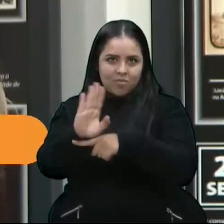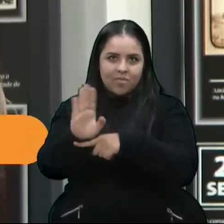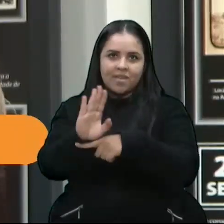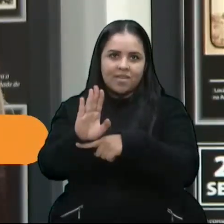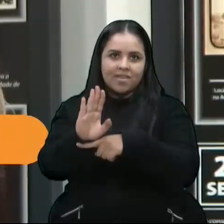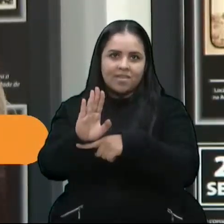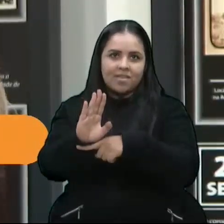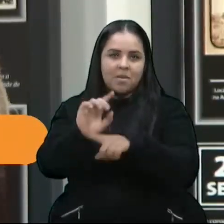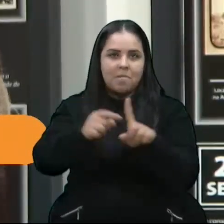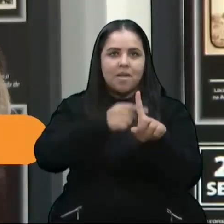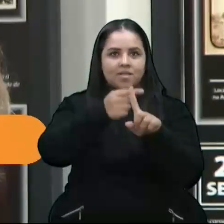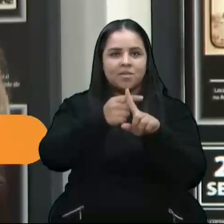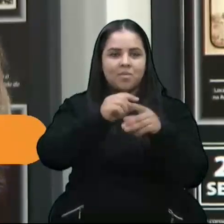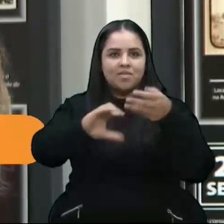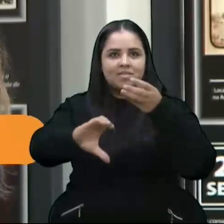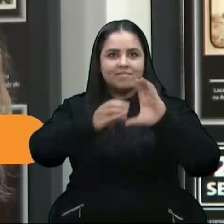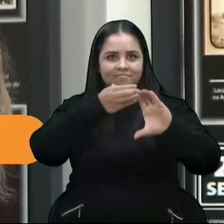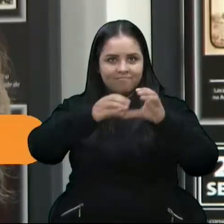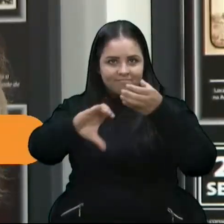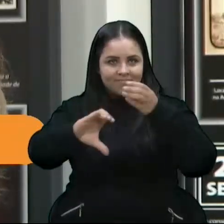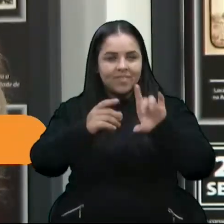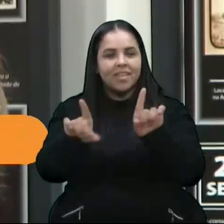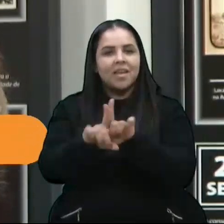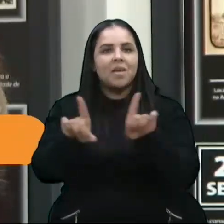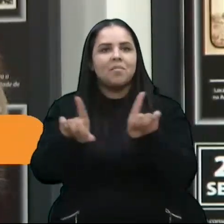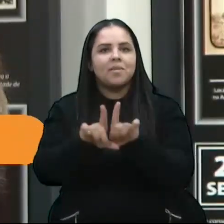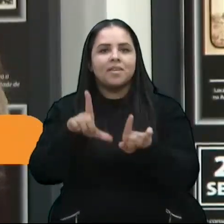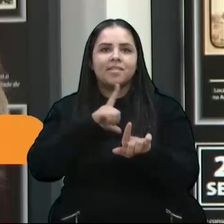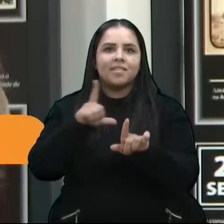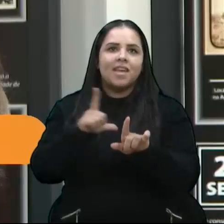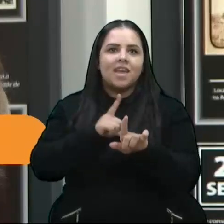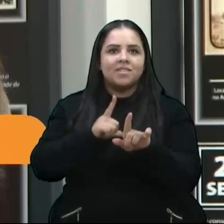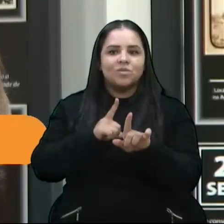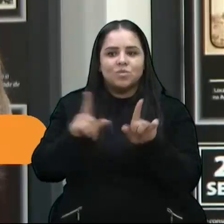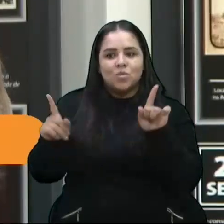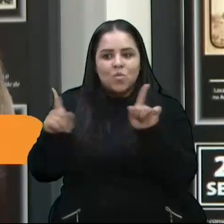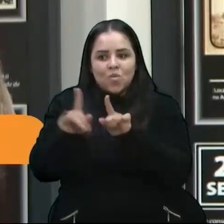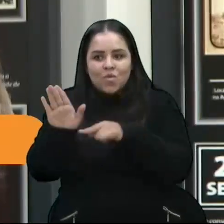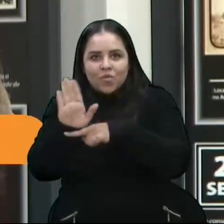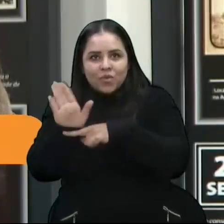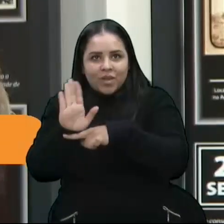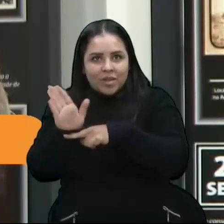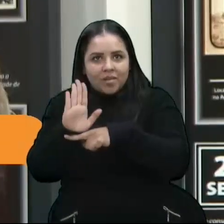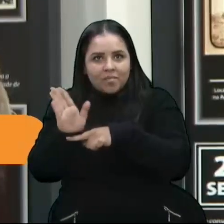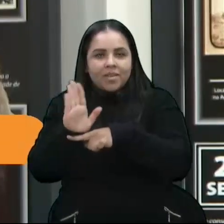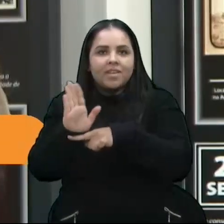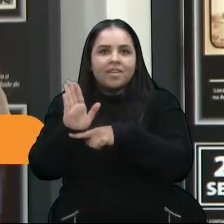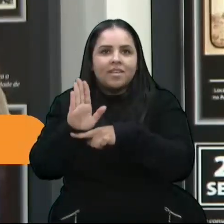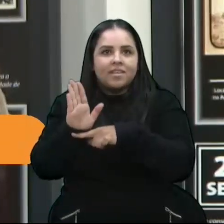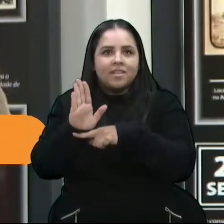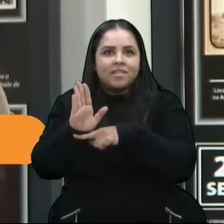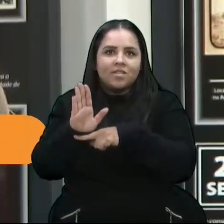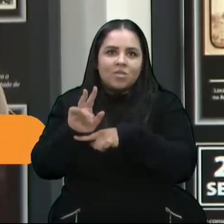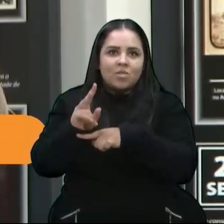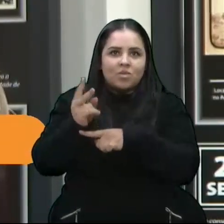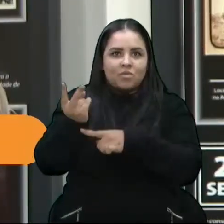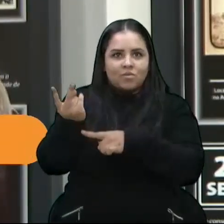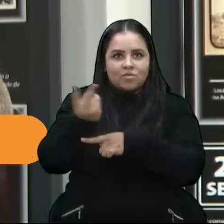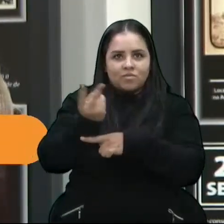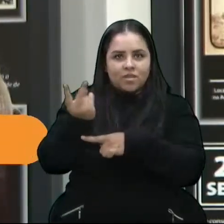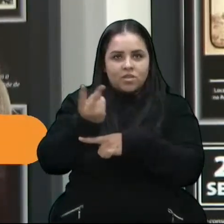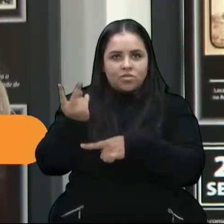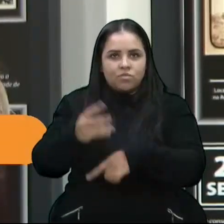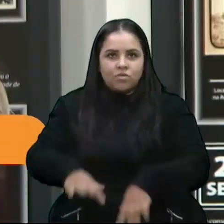uma Canção. Também tem os curtas, né, que são Gildíssima e Rito